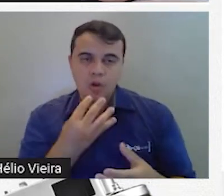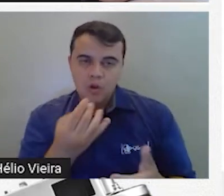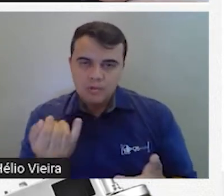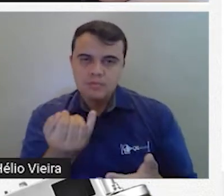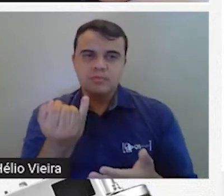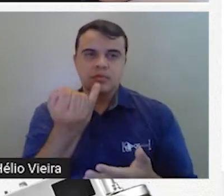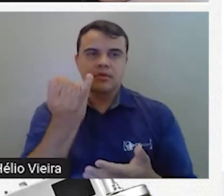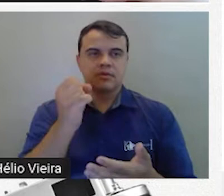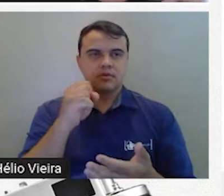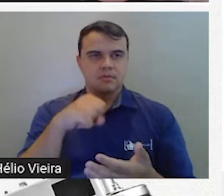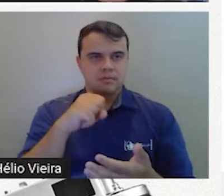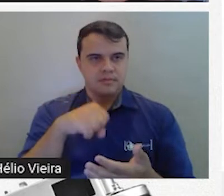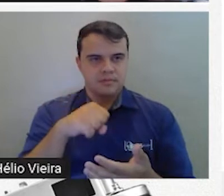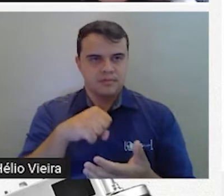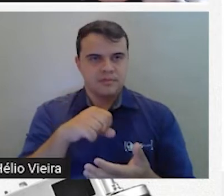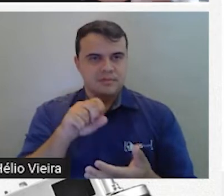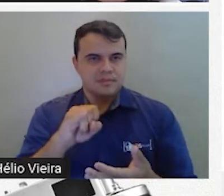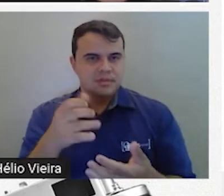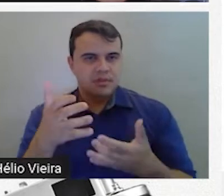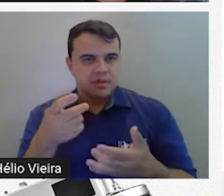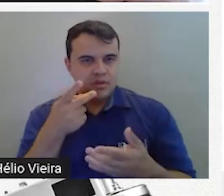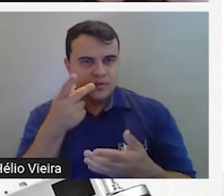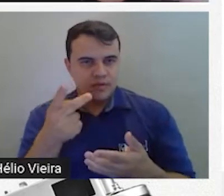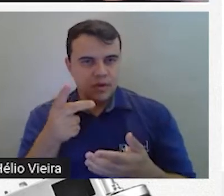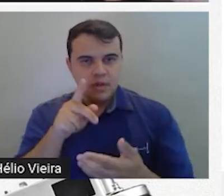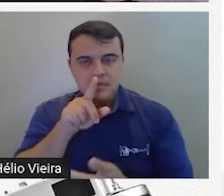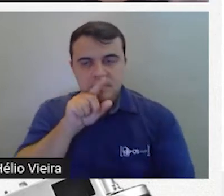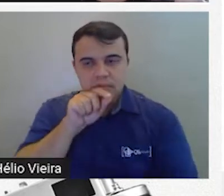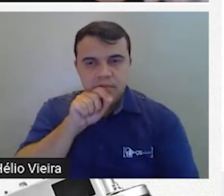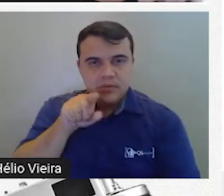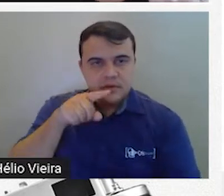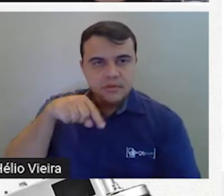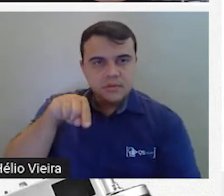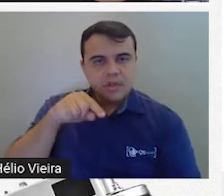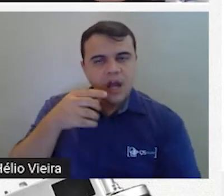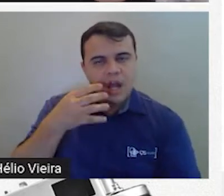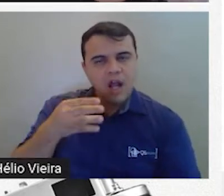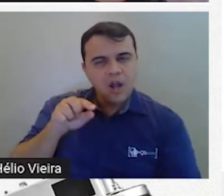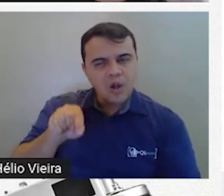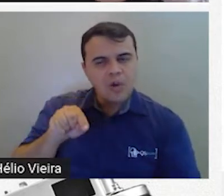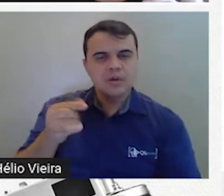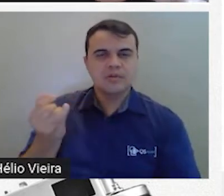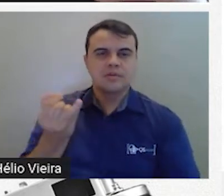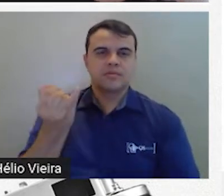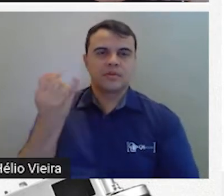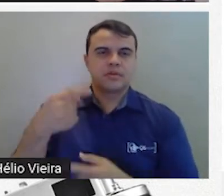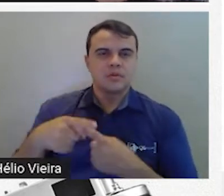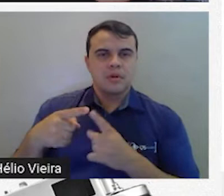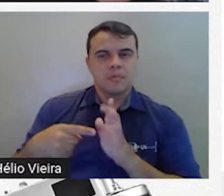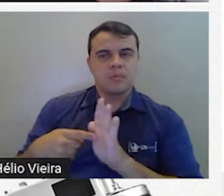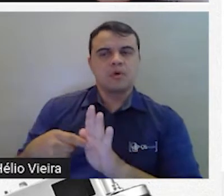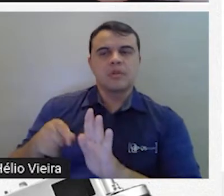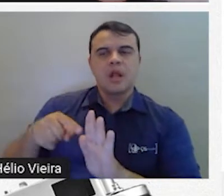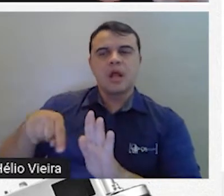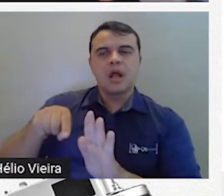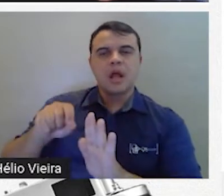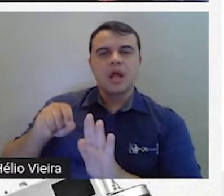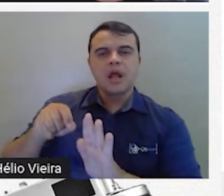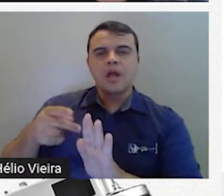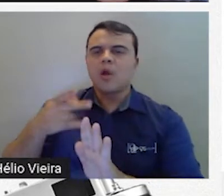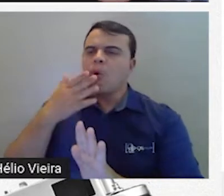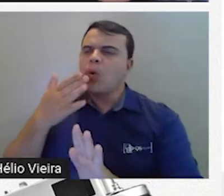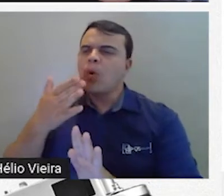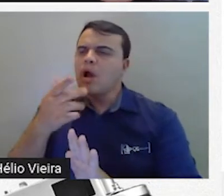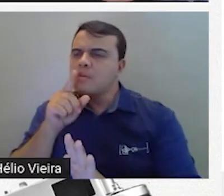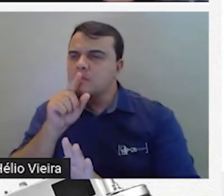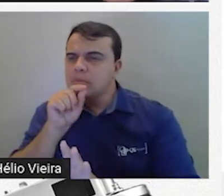para essa imagem, né? Se eu quero falar desses passarinhos, a cor é importante para mostrar ou a espécie,